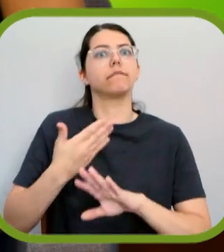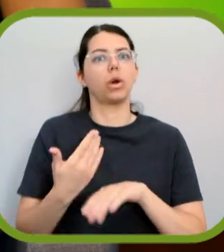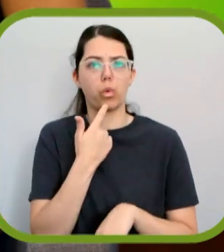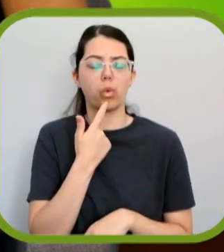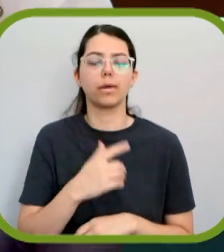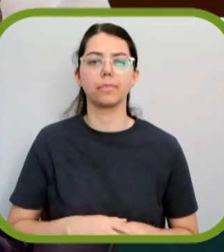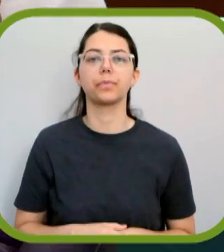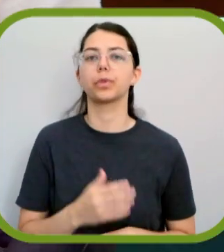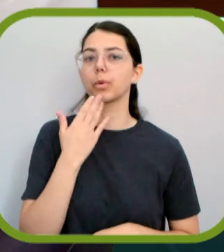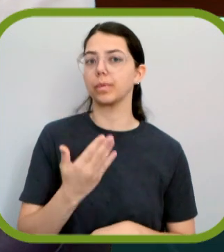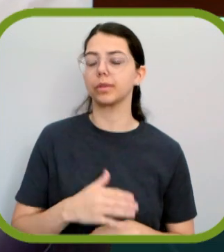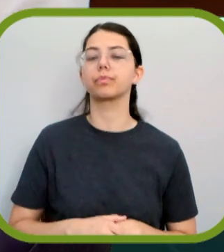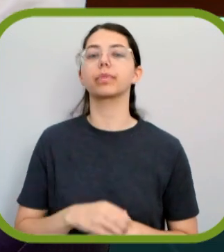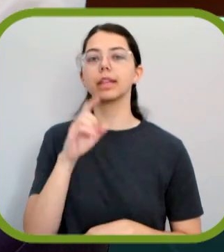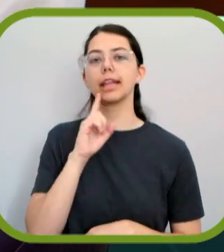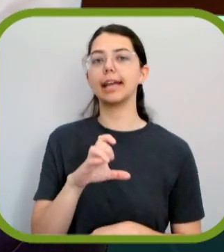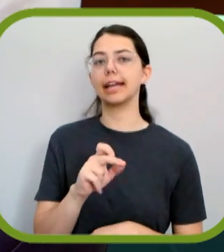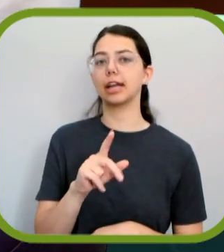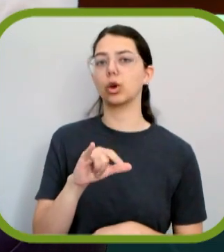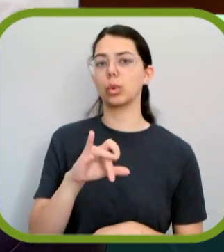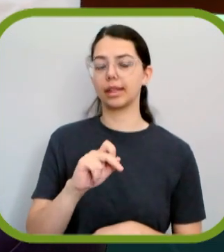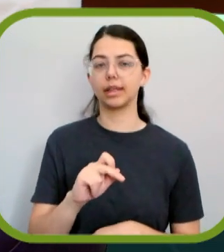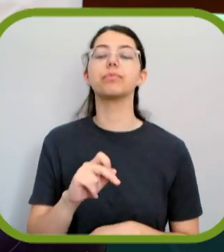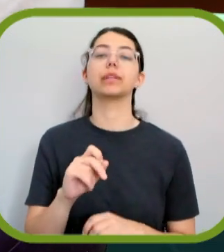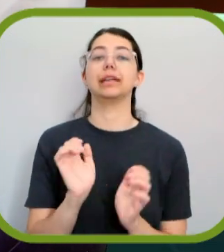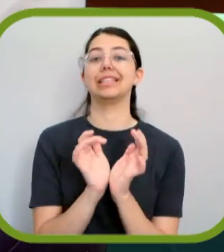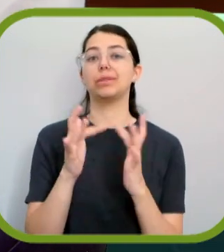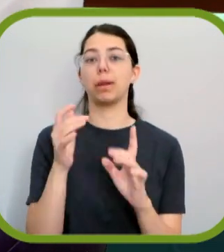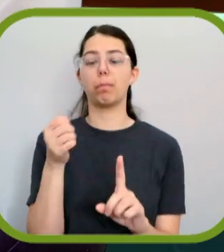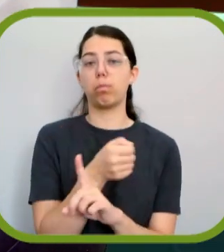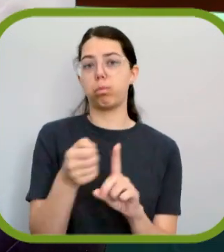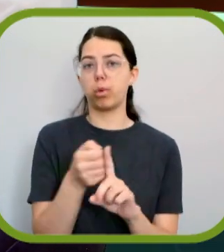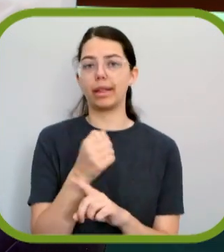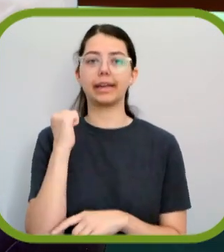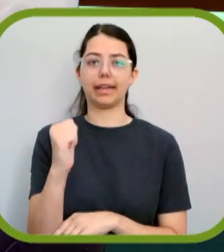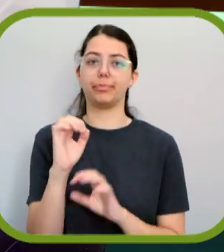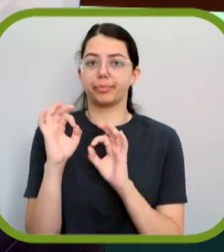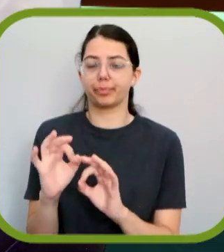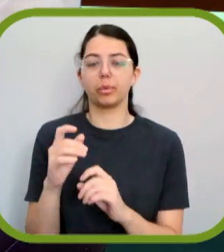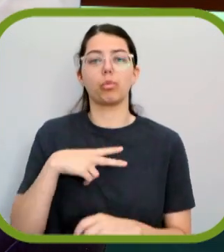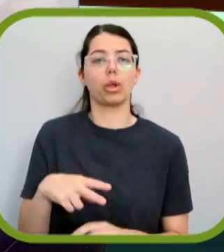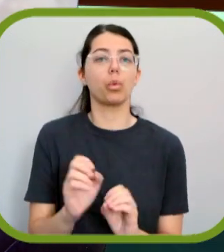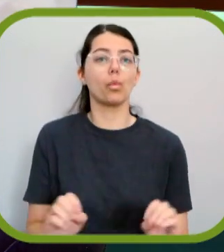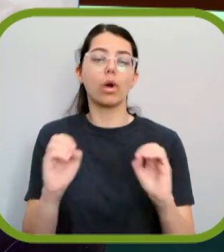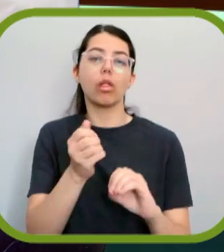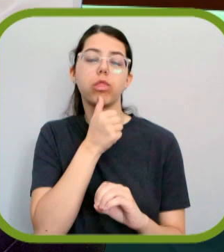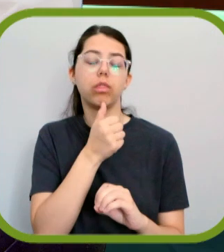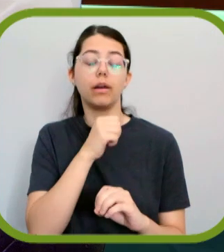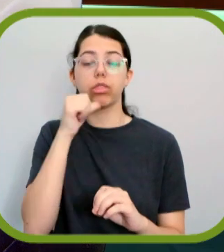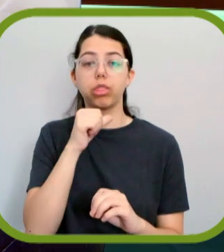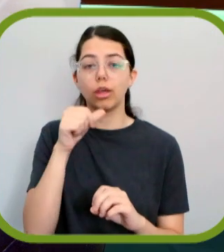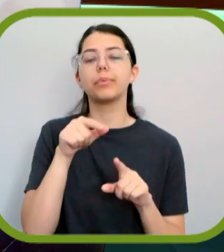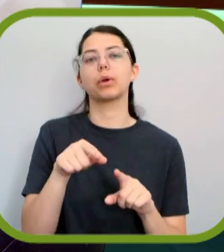Obrigada. Carolina, o ciberbullying não existe como crime autónomo em Portugal, sendo normalmente enquadrado em comportamentos de